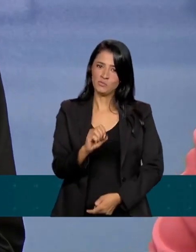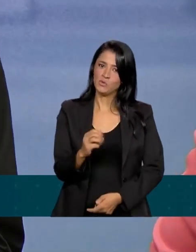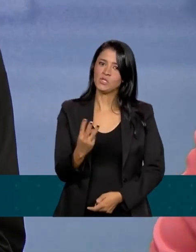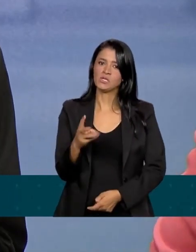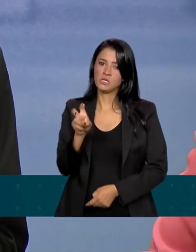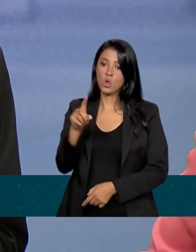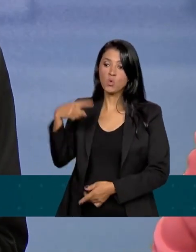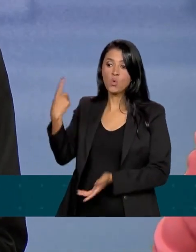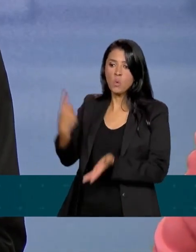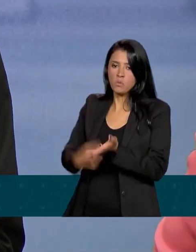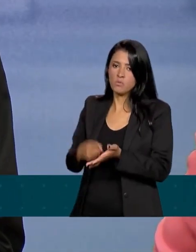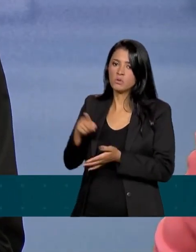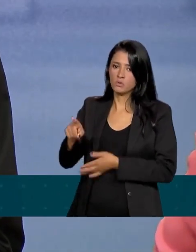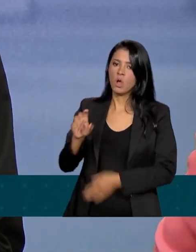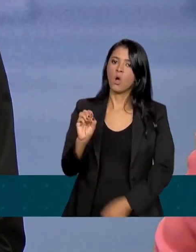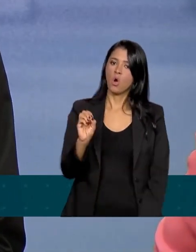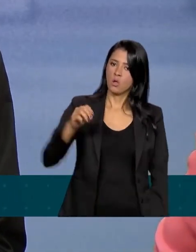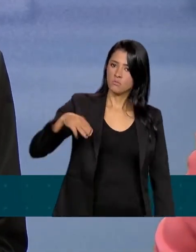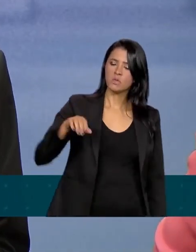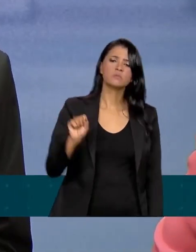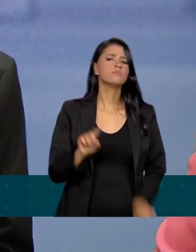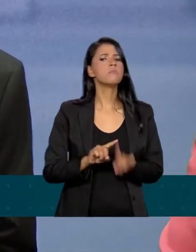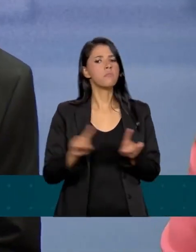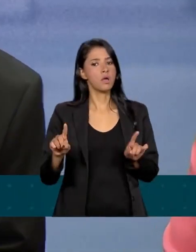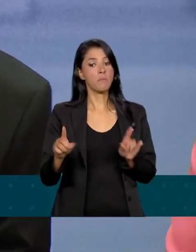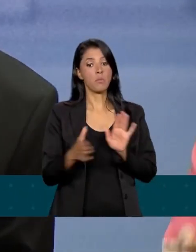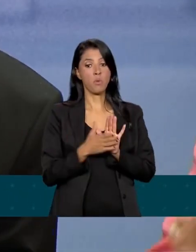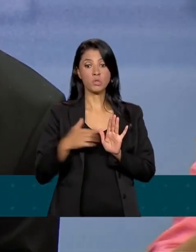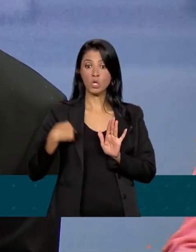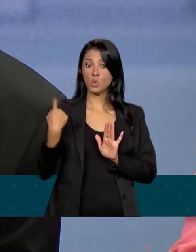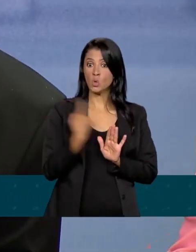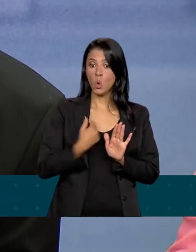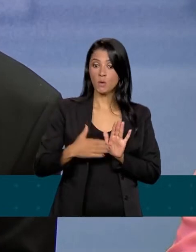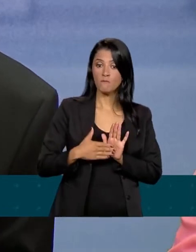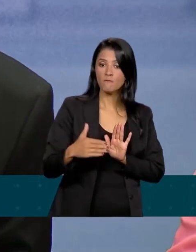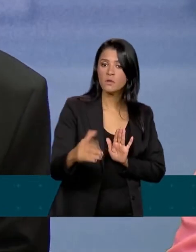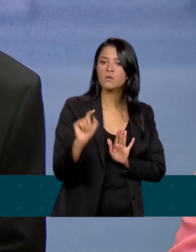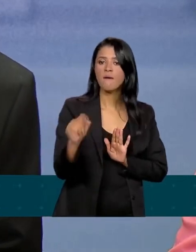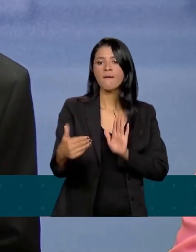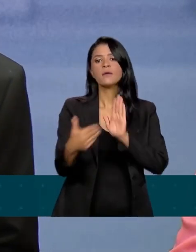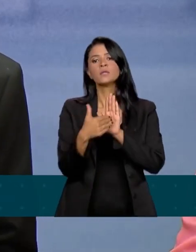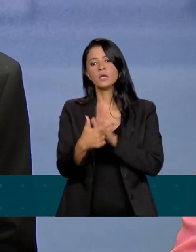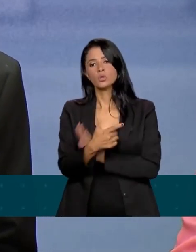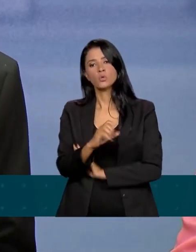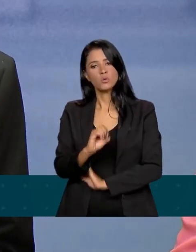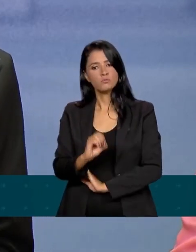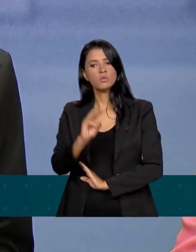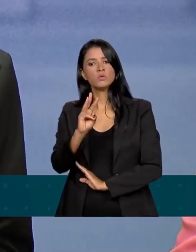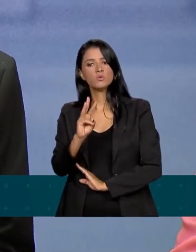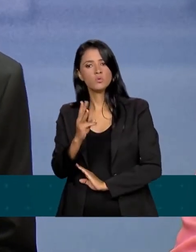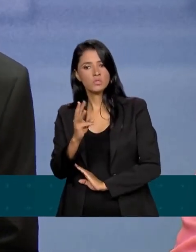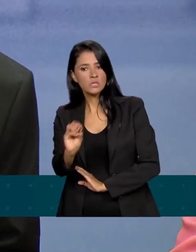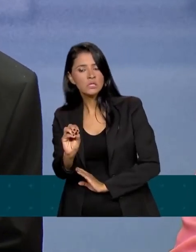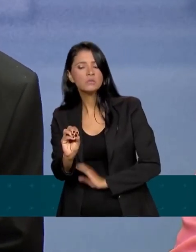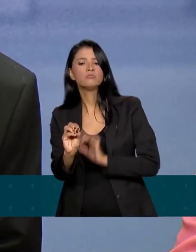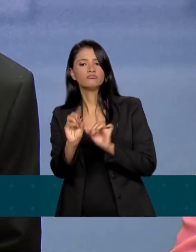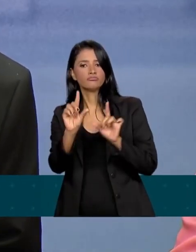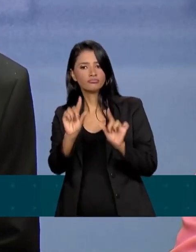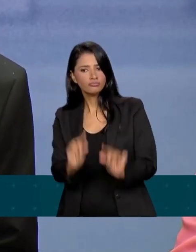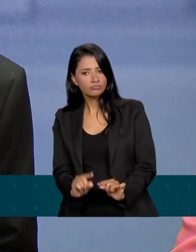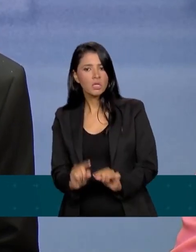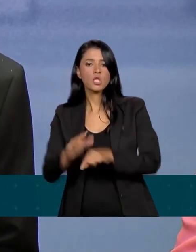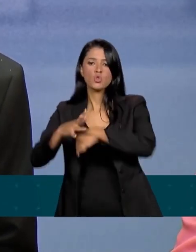OMS. Mas a nossa proposta daqui para frente é até 2030 eliminar a tuberculose,